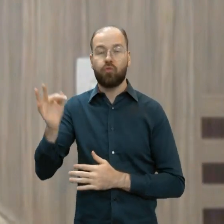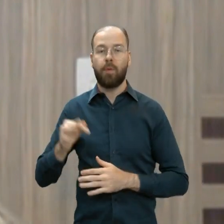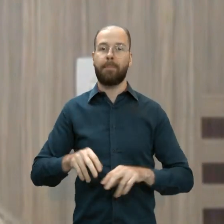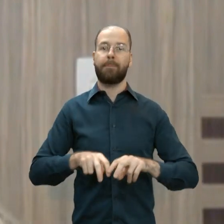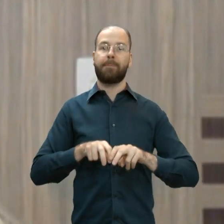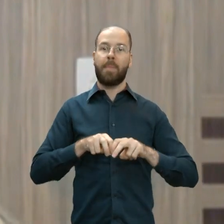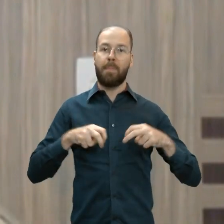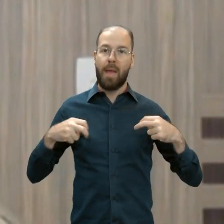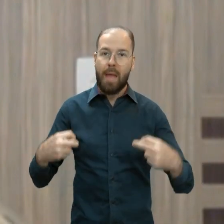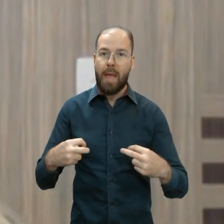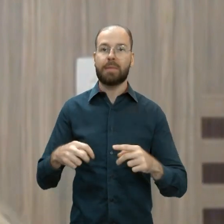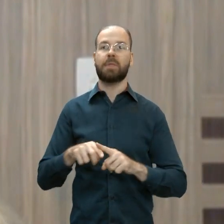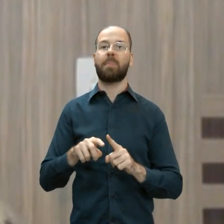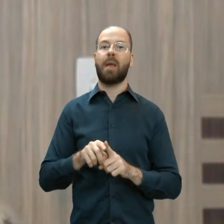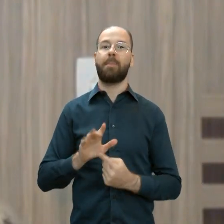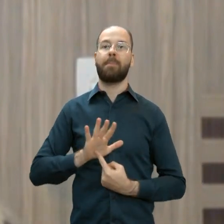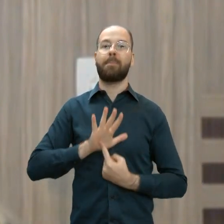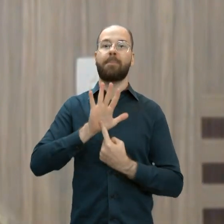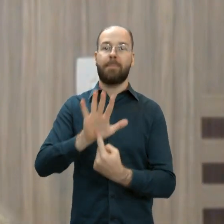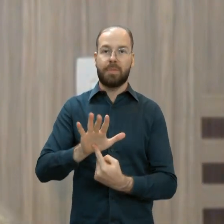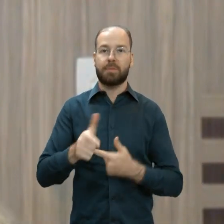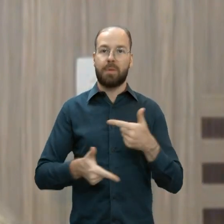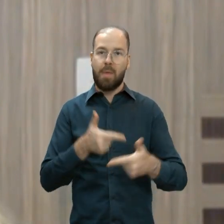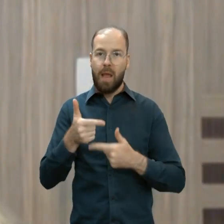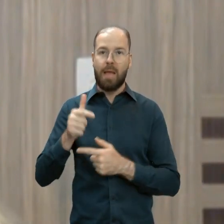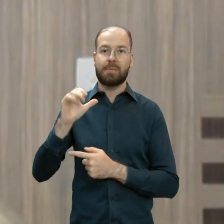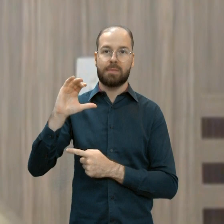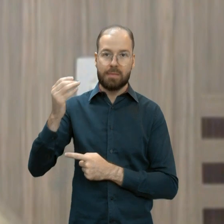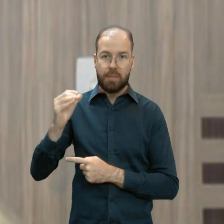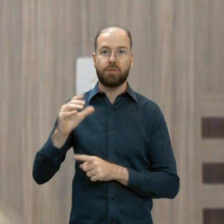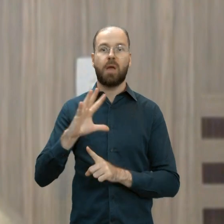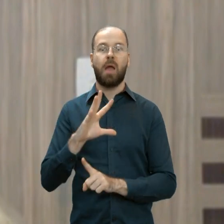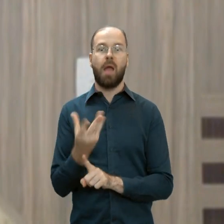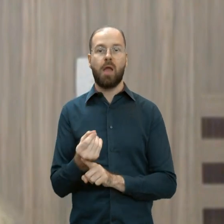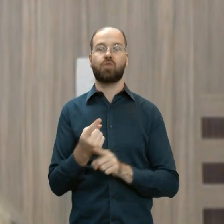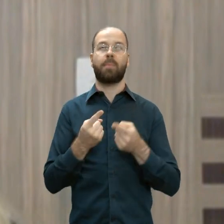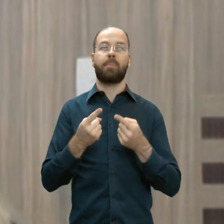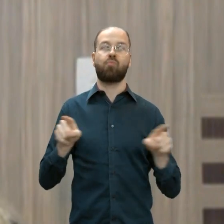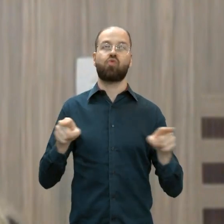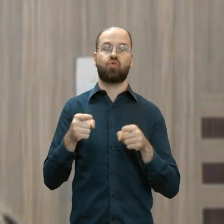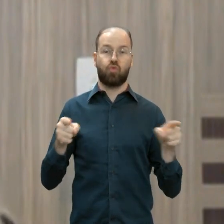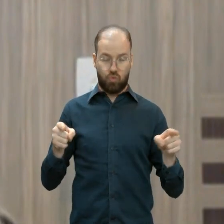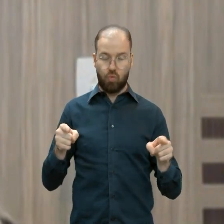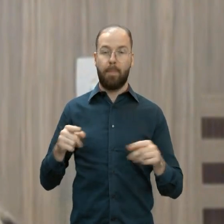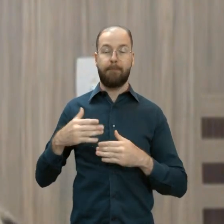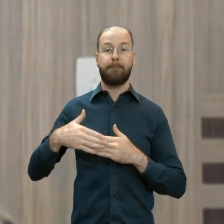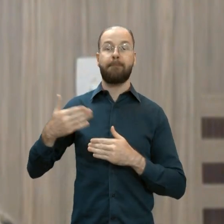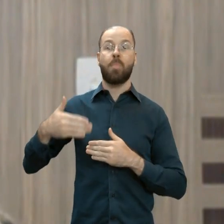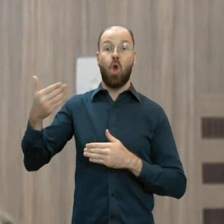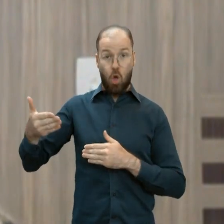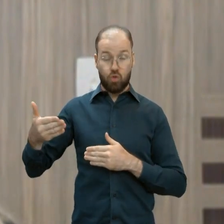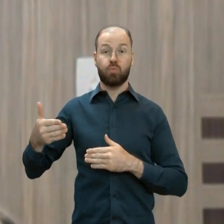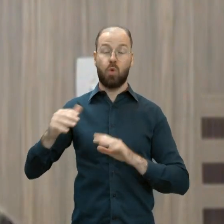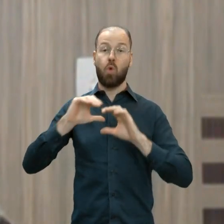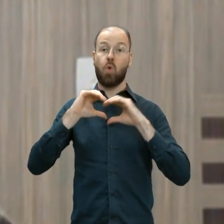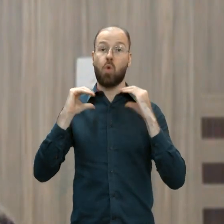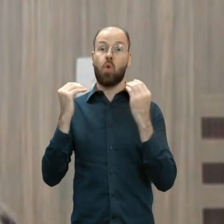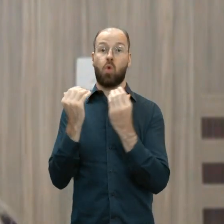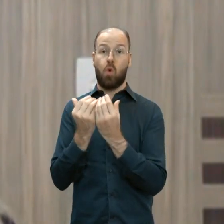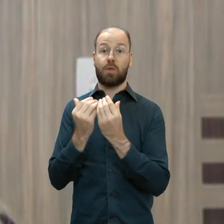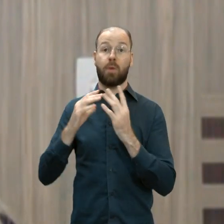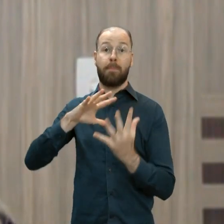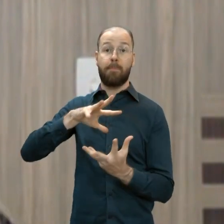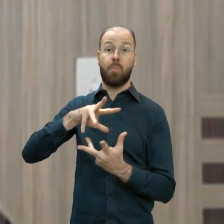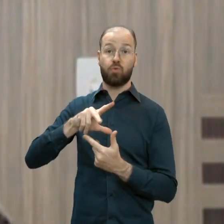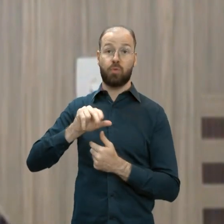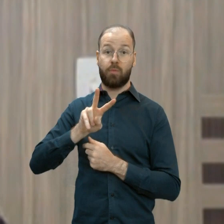mesas, as apresentações de trabalhos científicos e artísticos musicais do próximo Congresso Mundial que ocorrerá